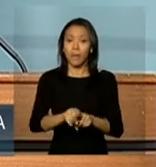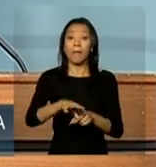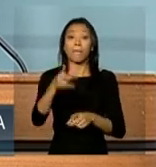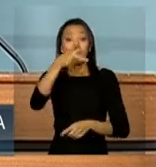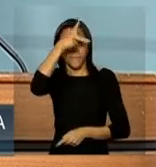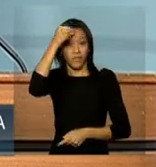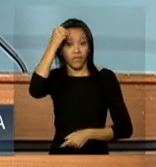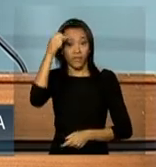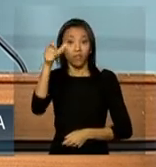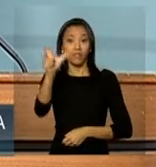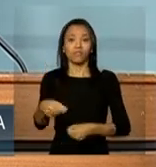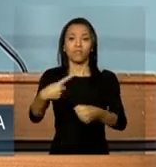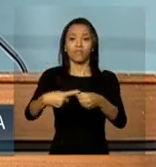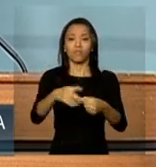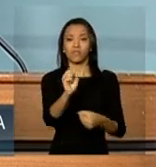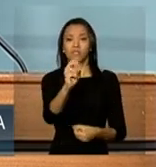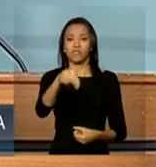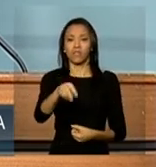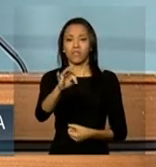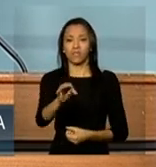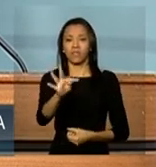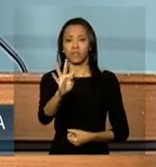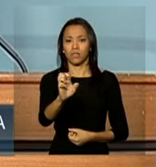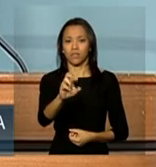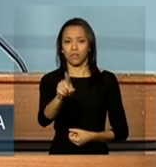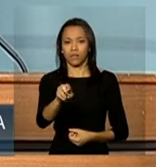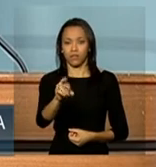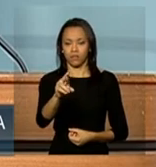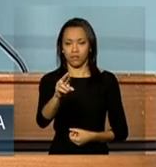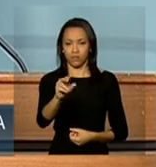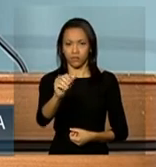Santa Teresa, Diego Siqueira.